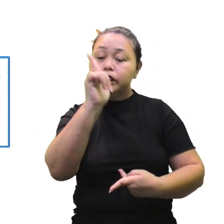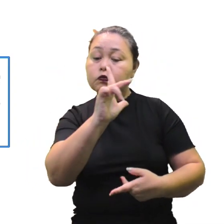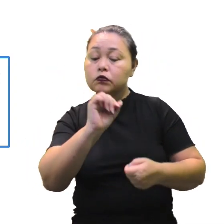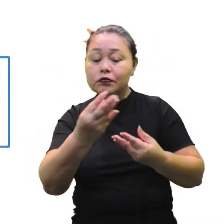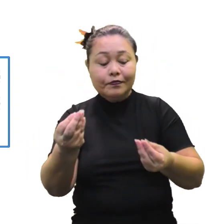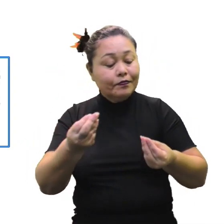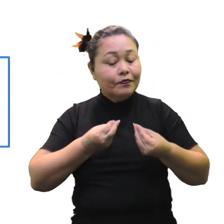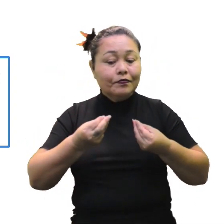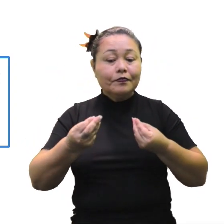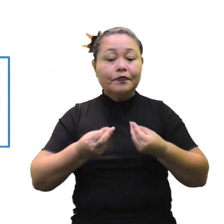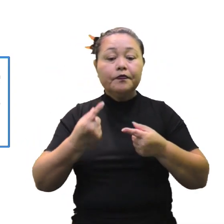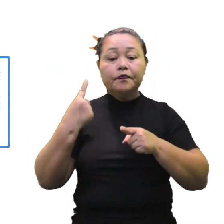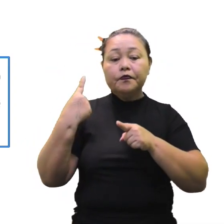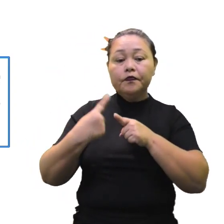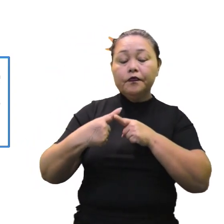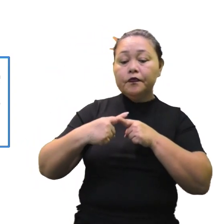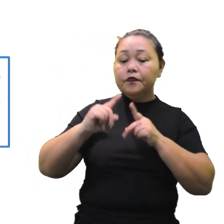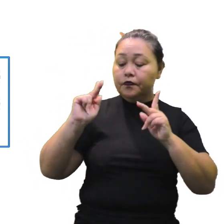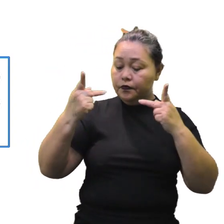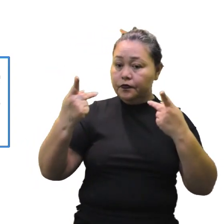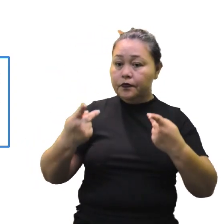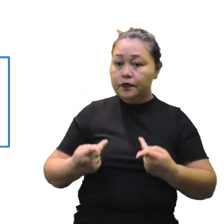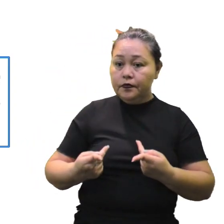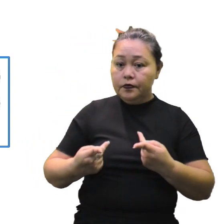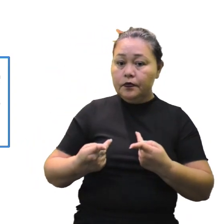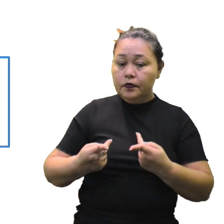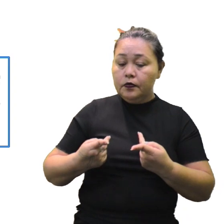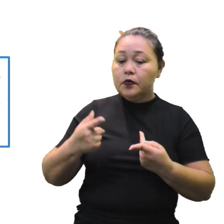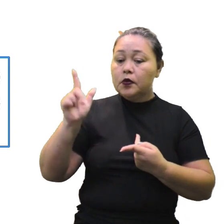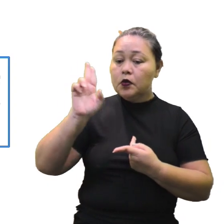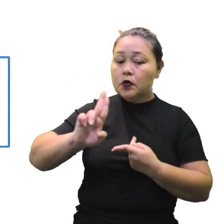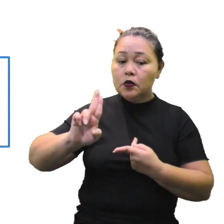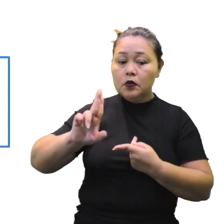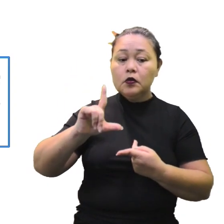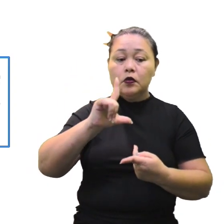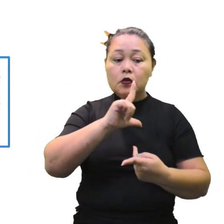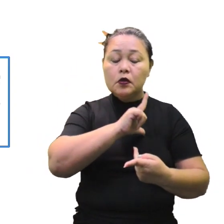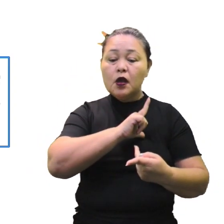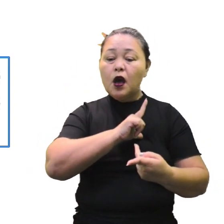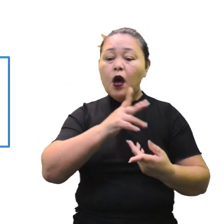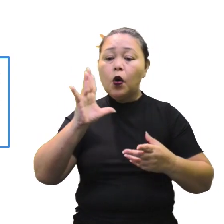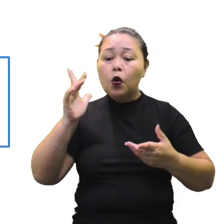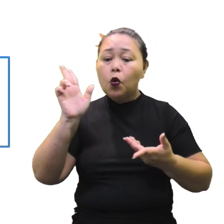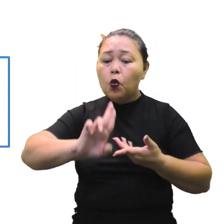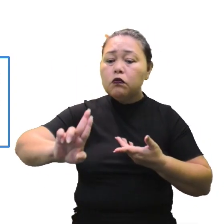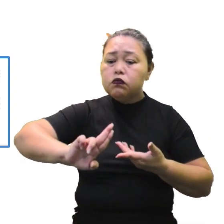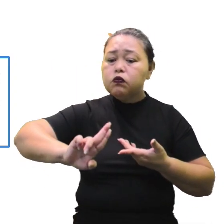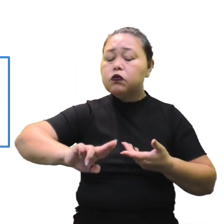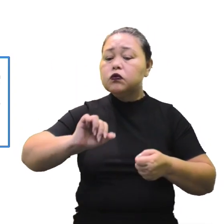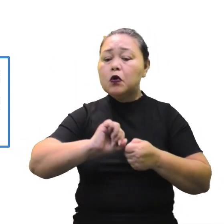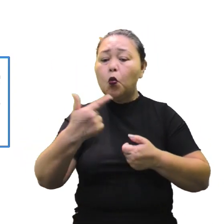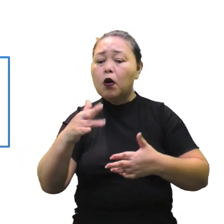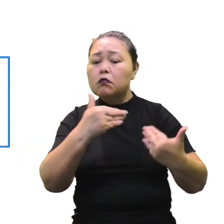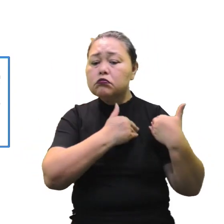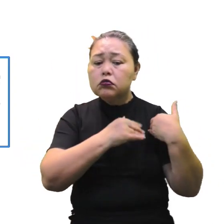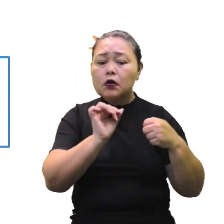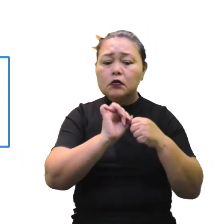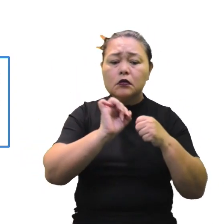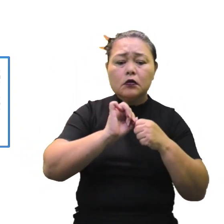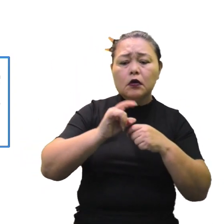das benesses, porque a humanidade, o consumo irresponsável da exploração, demarca as